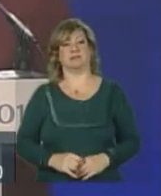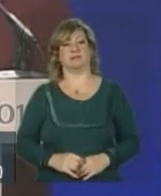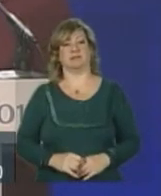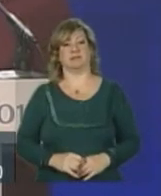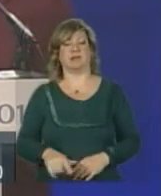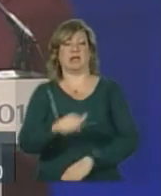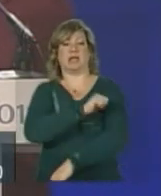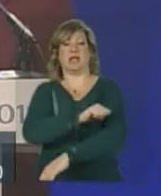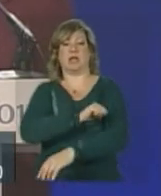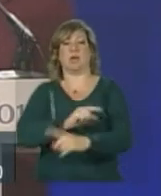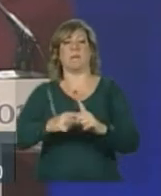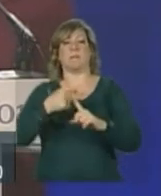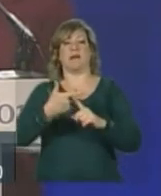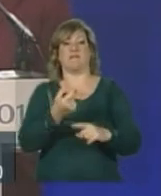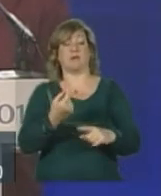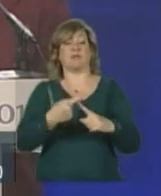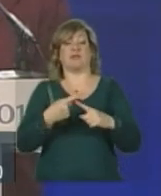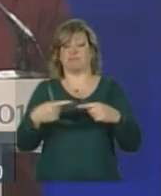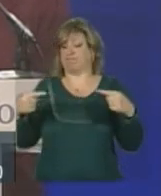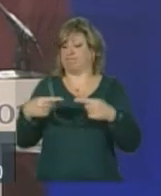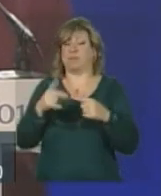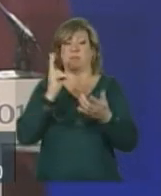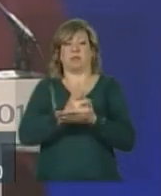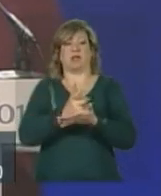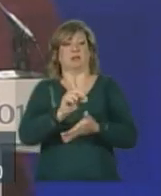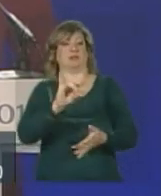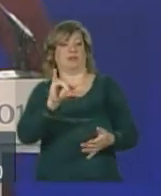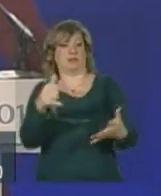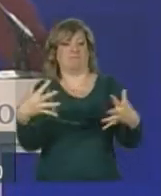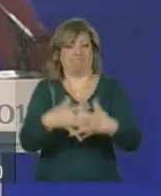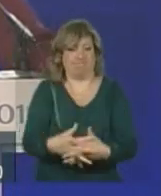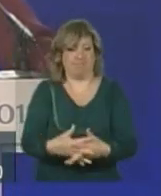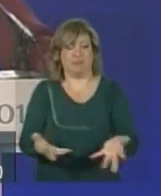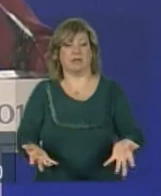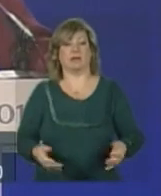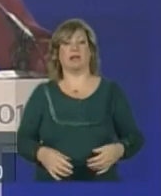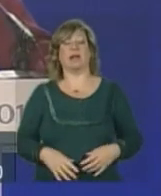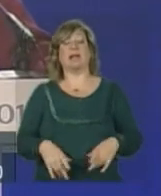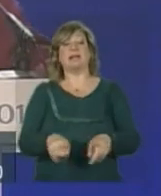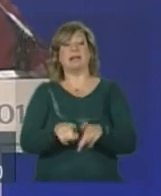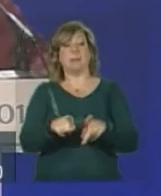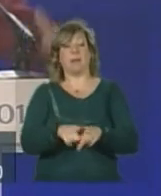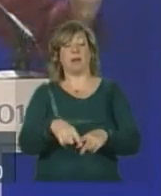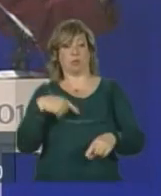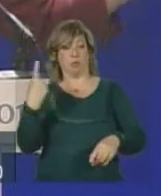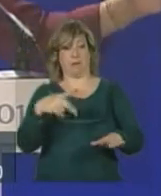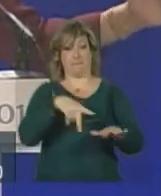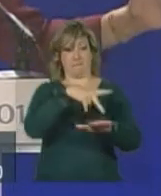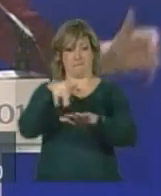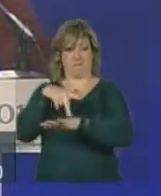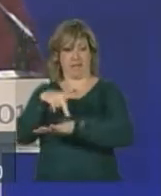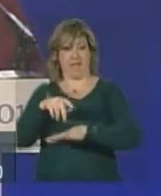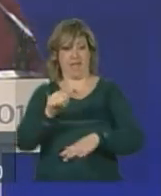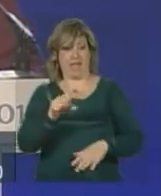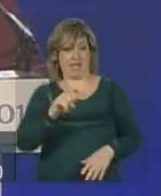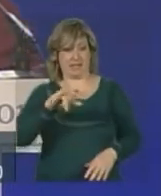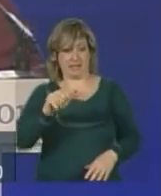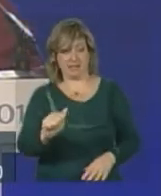a Rio Mais 20, porque coincidia a mesma data. Além disso, os países da Ásia